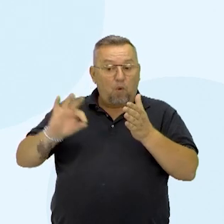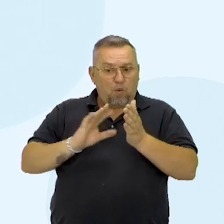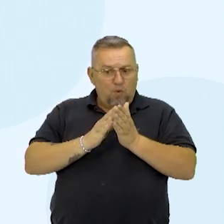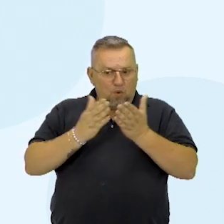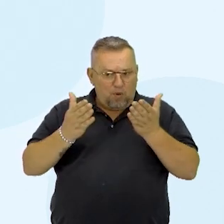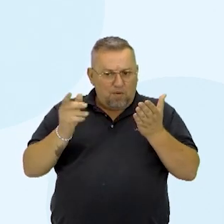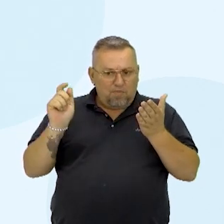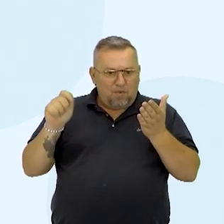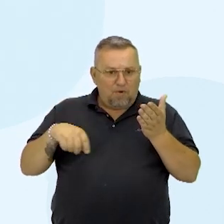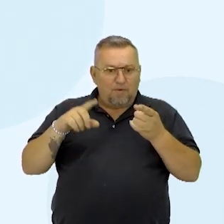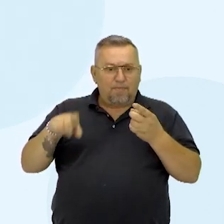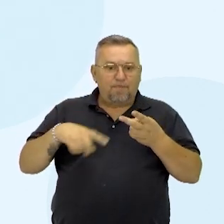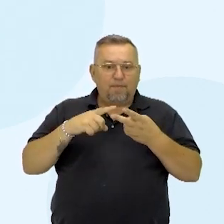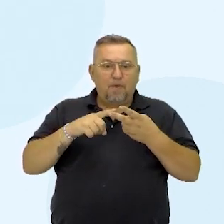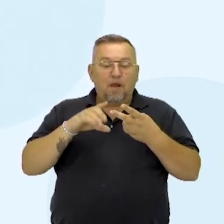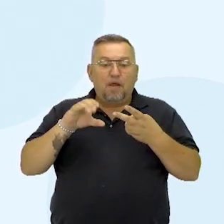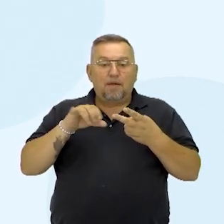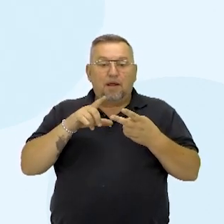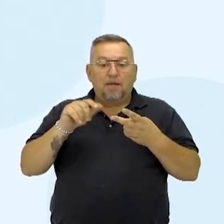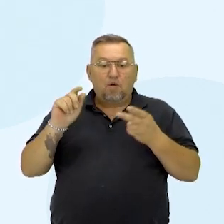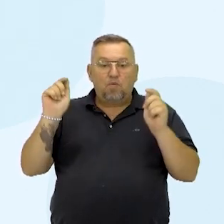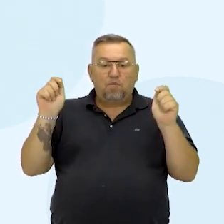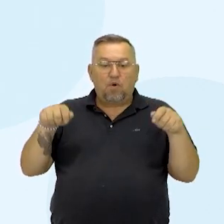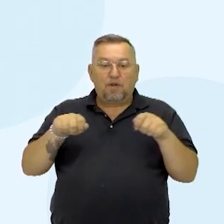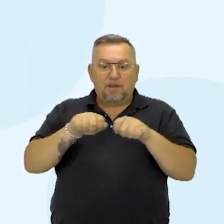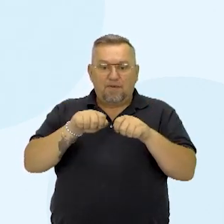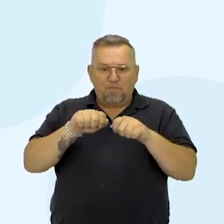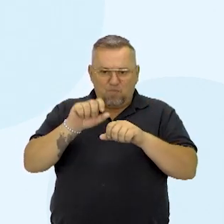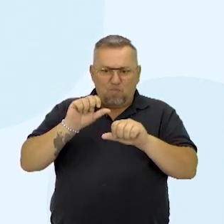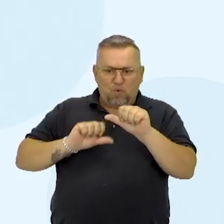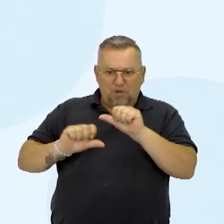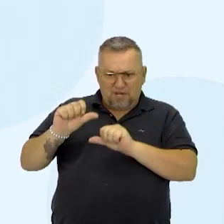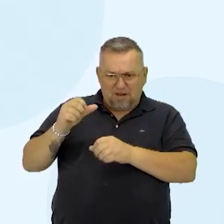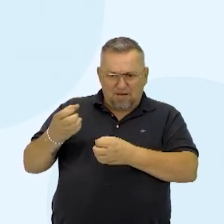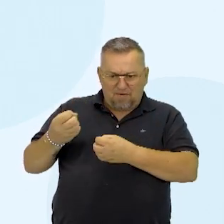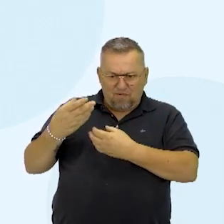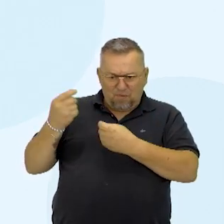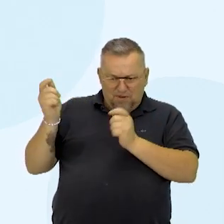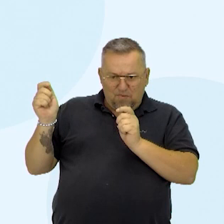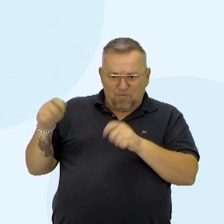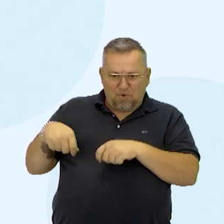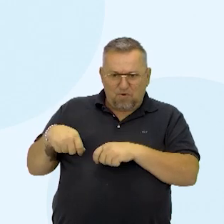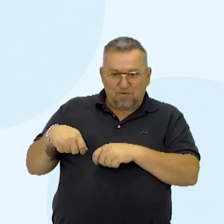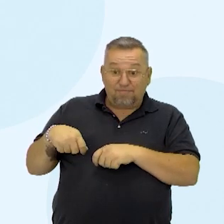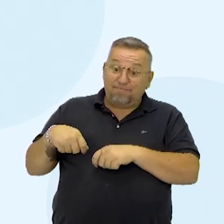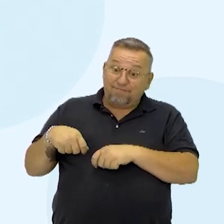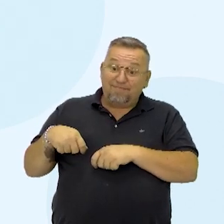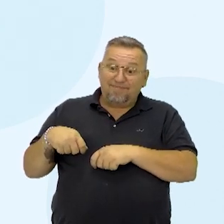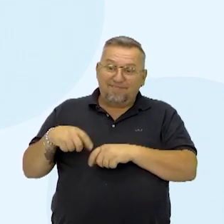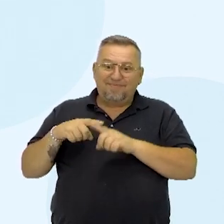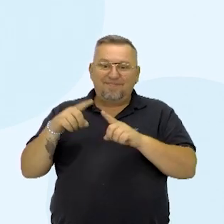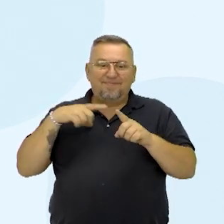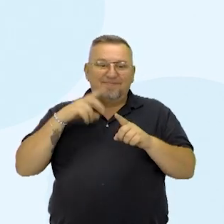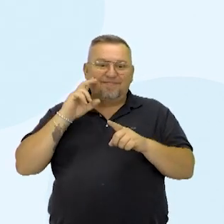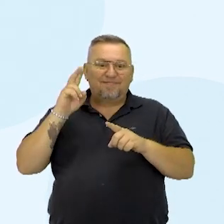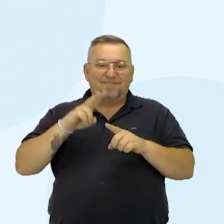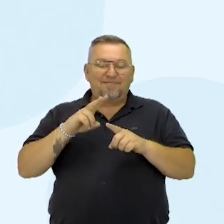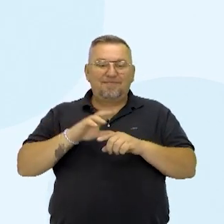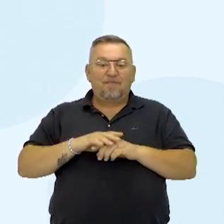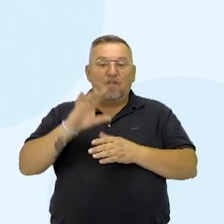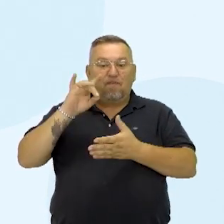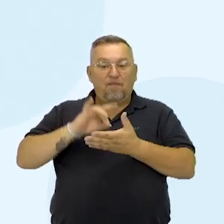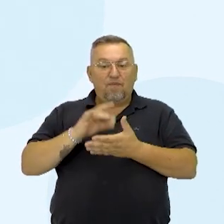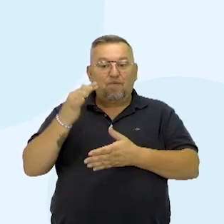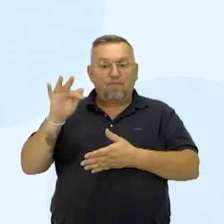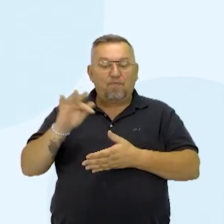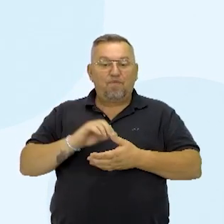do texto. E uma citação direta pode ser feito alterar a informação? Então, aí na tela para vocês responderem,